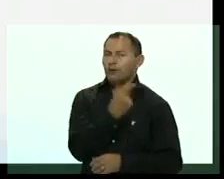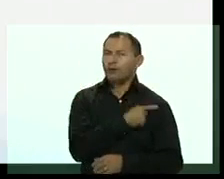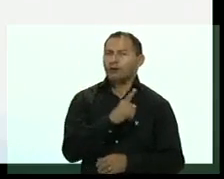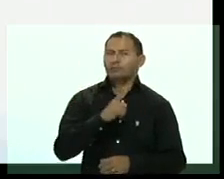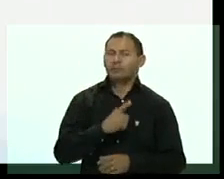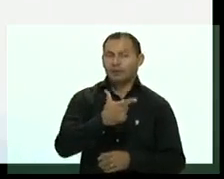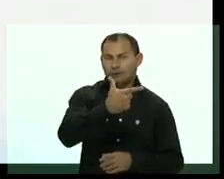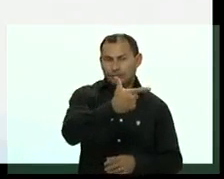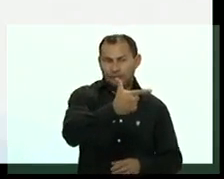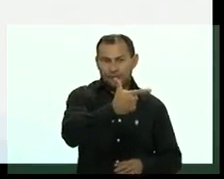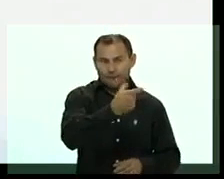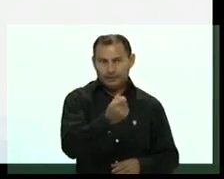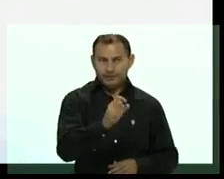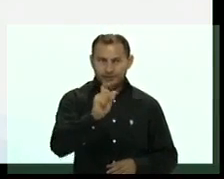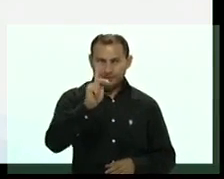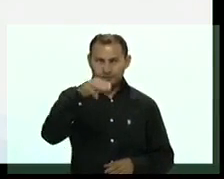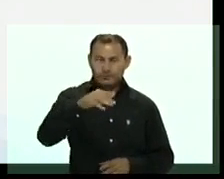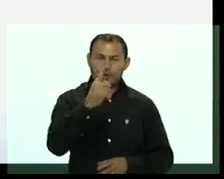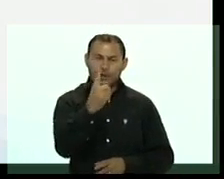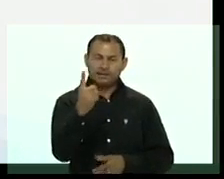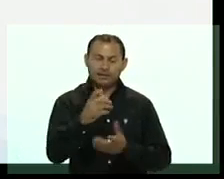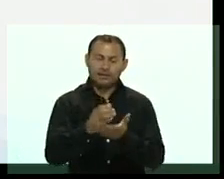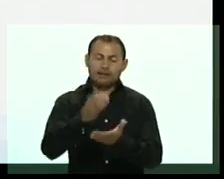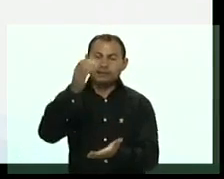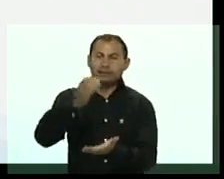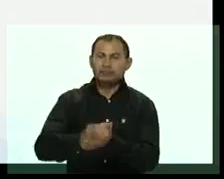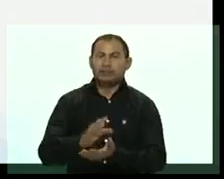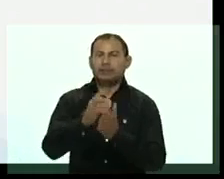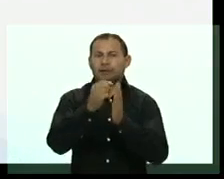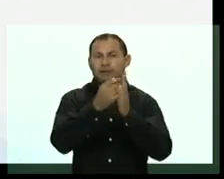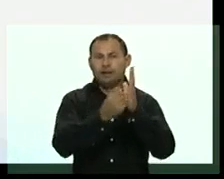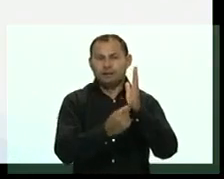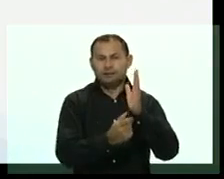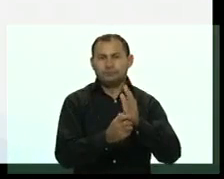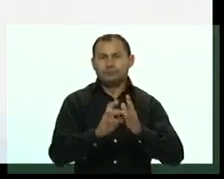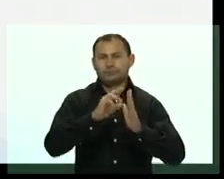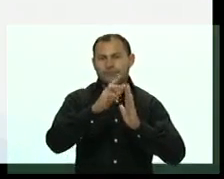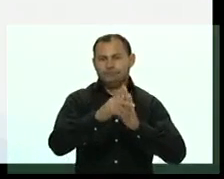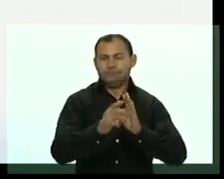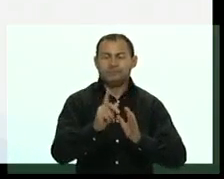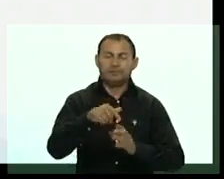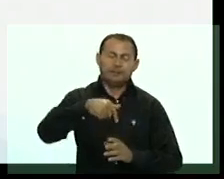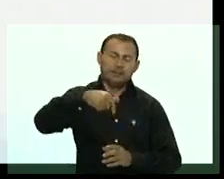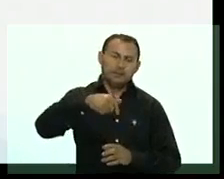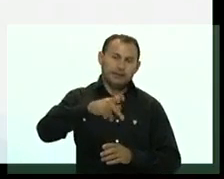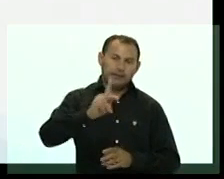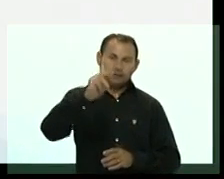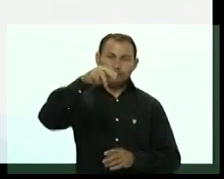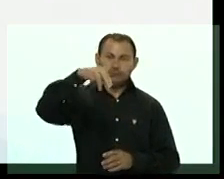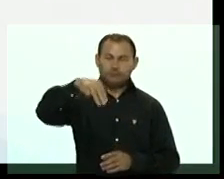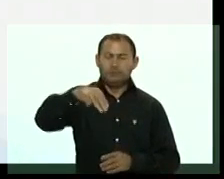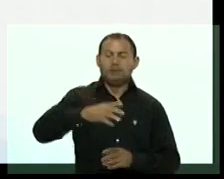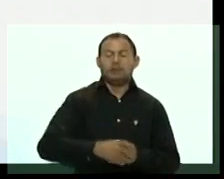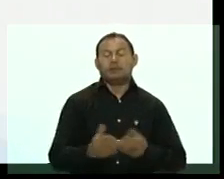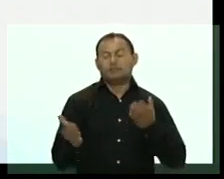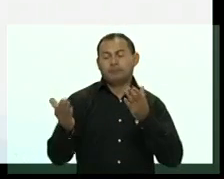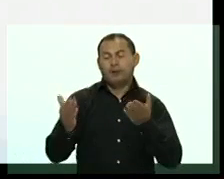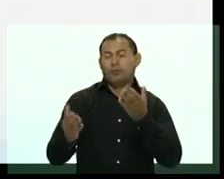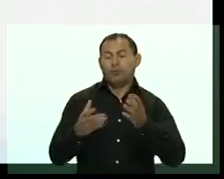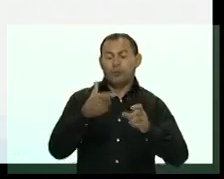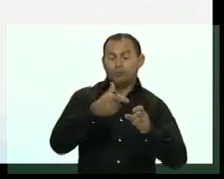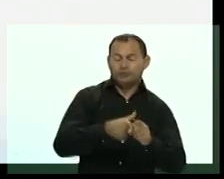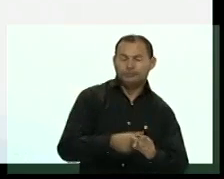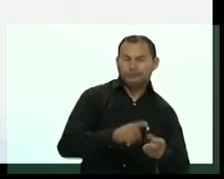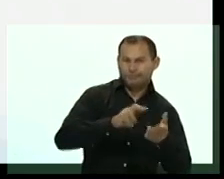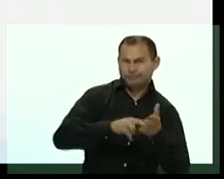que 20 km por litro é a taxa de variação da quilometragem em relação ao combustível. O que